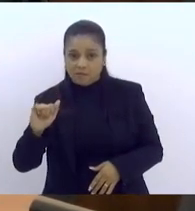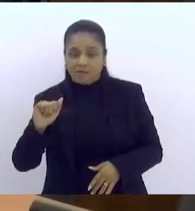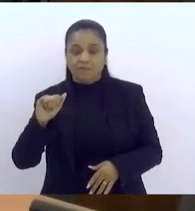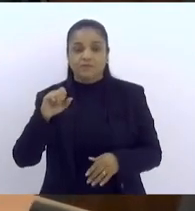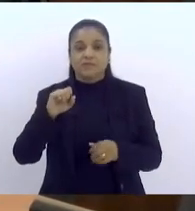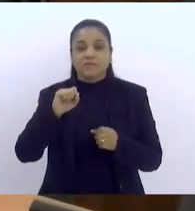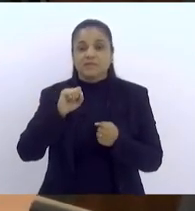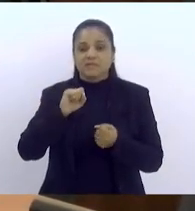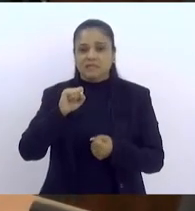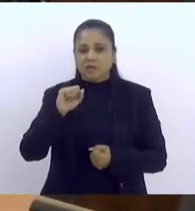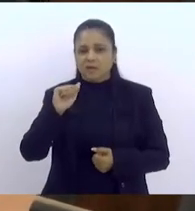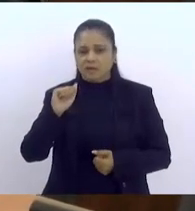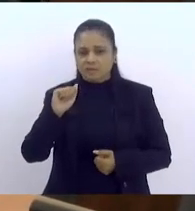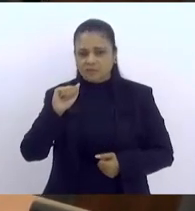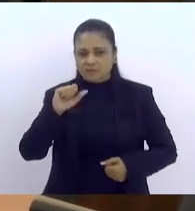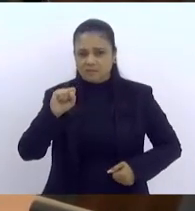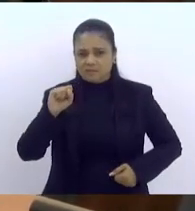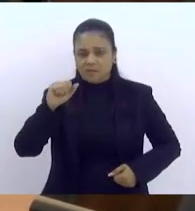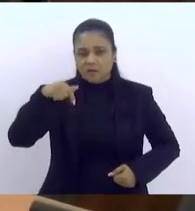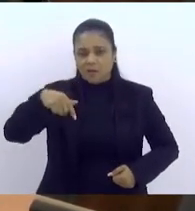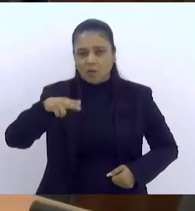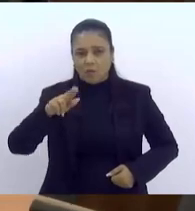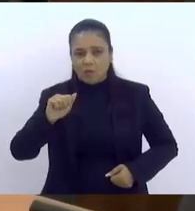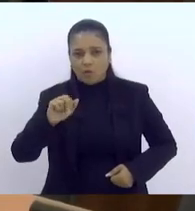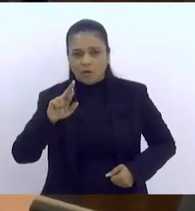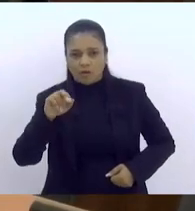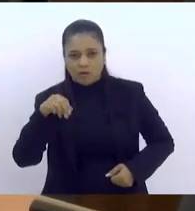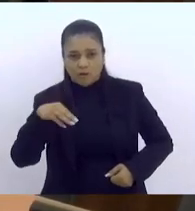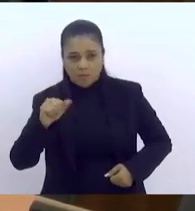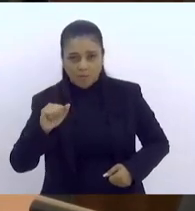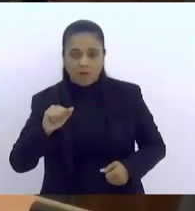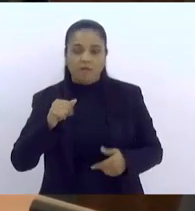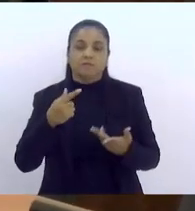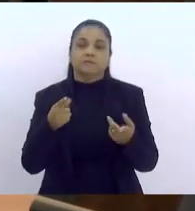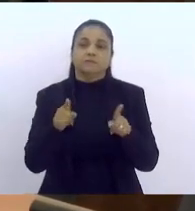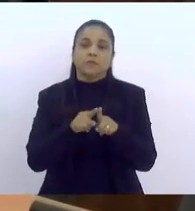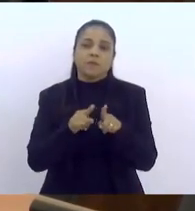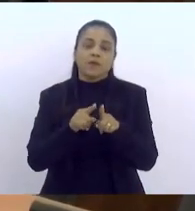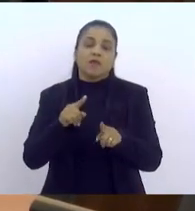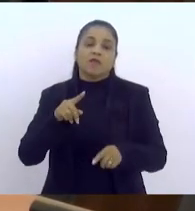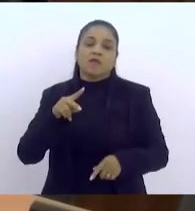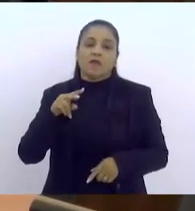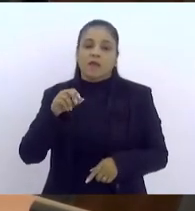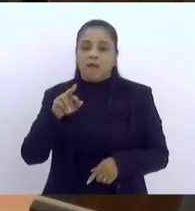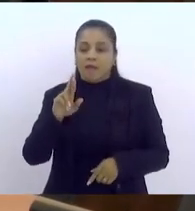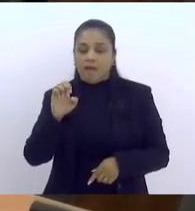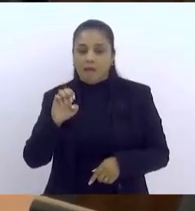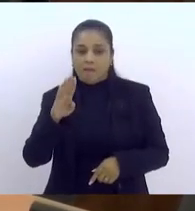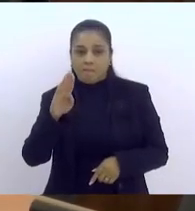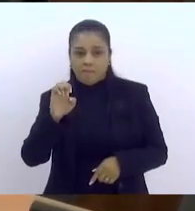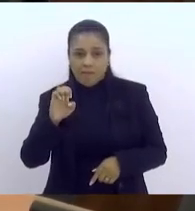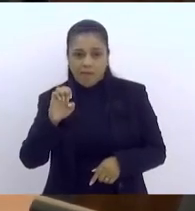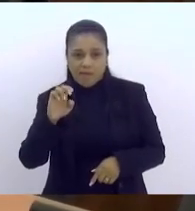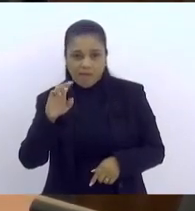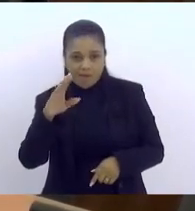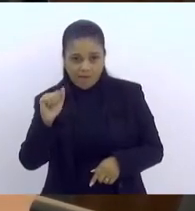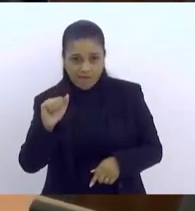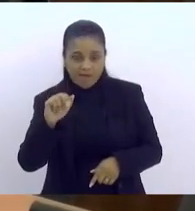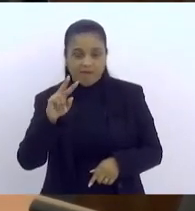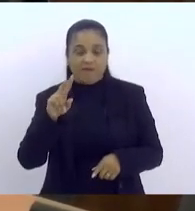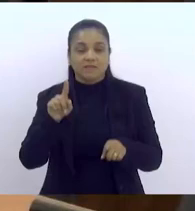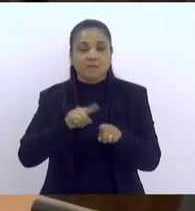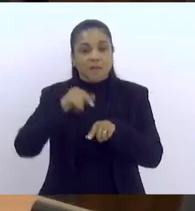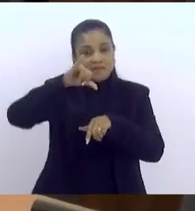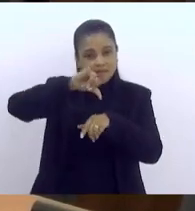viagem devido ao ônibus, a Rebeca Vitória, aqui da capital do Rio de Janeiro, e o Breno Costa,